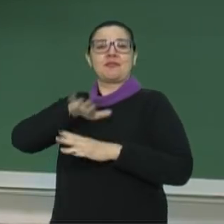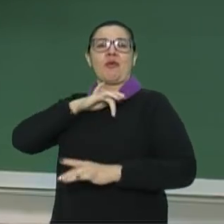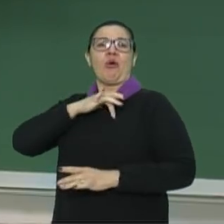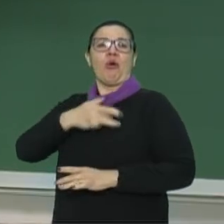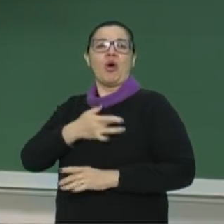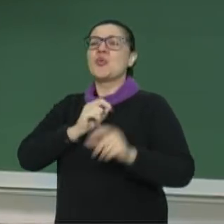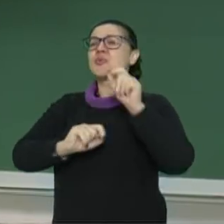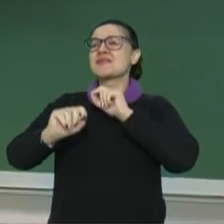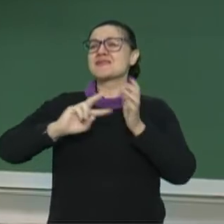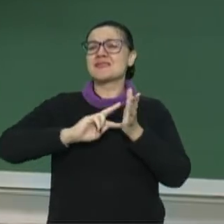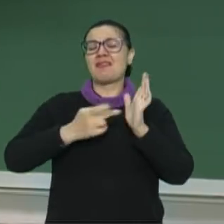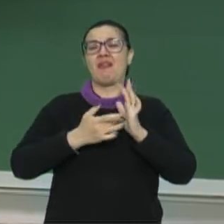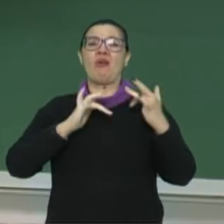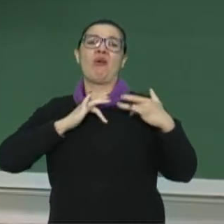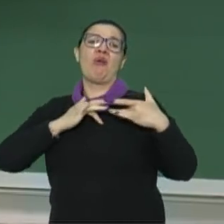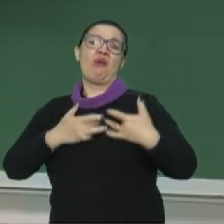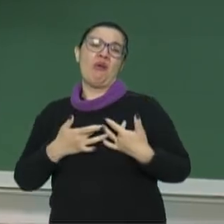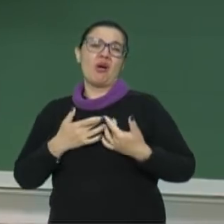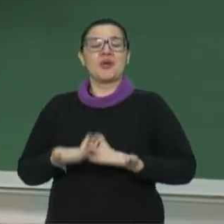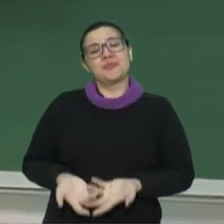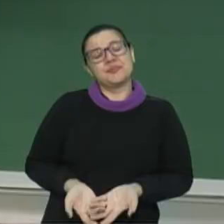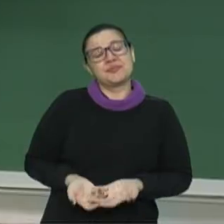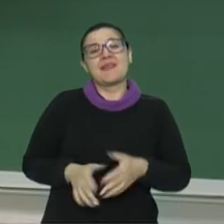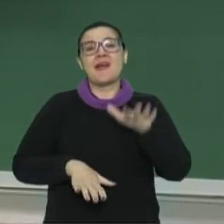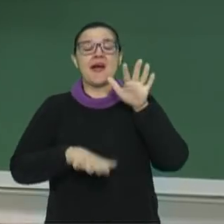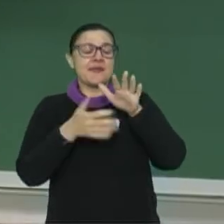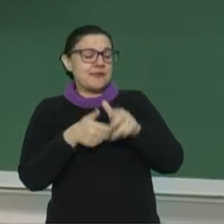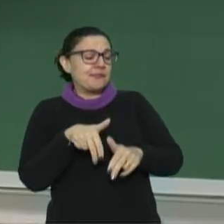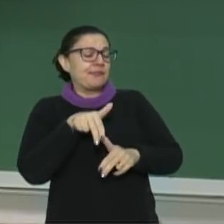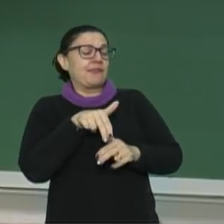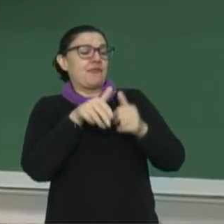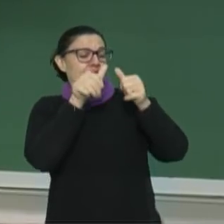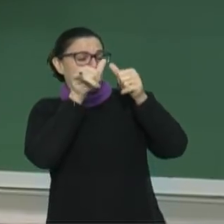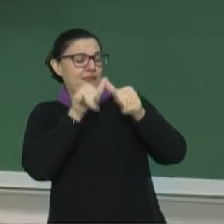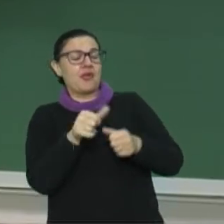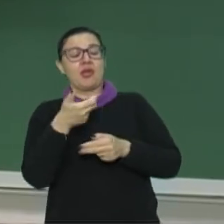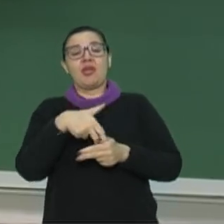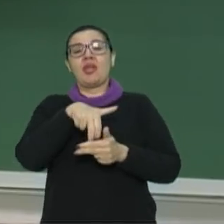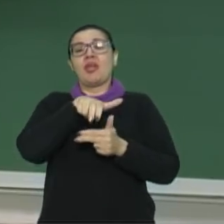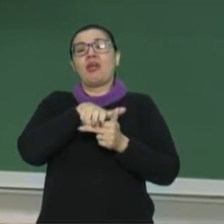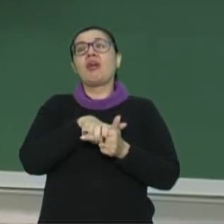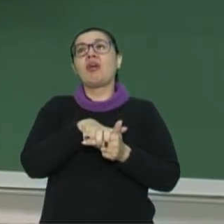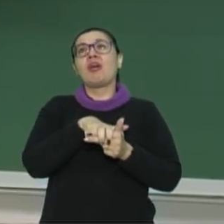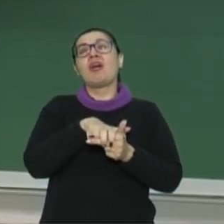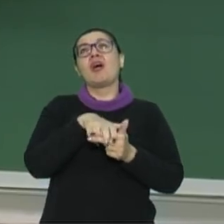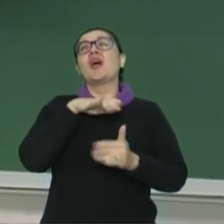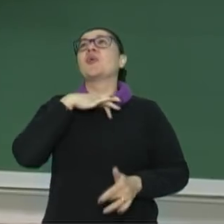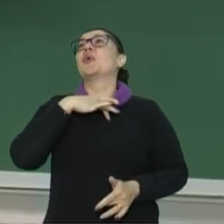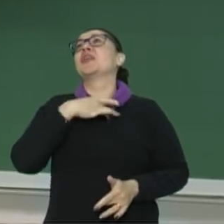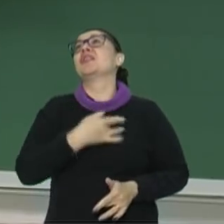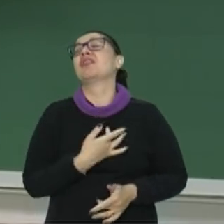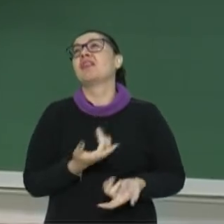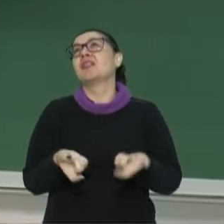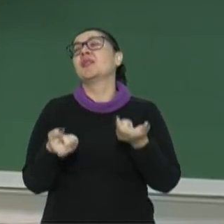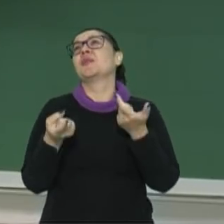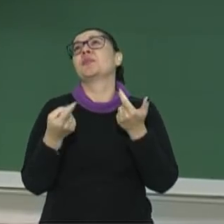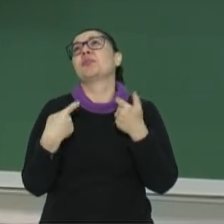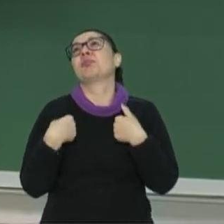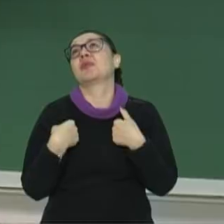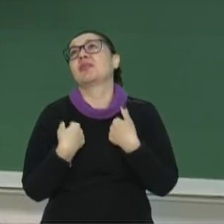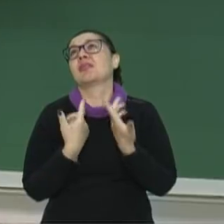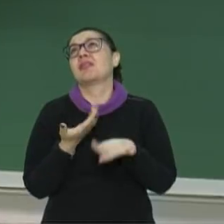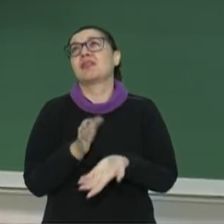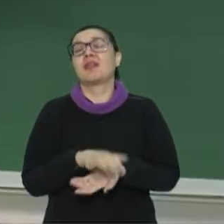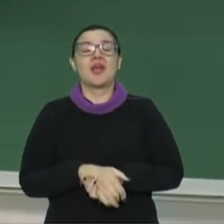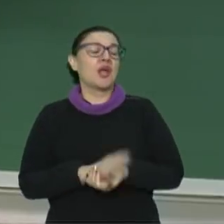da vítima? Eu já sentei, de vez em quando eu sento e fico lá me sentindo vítima, achando que